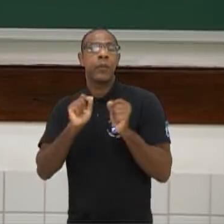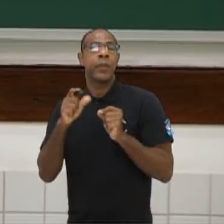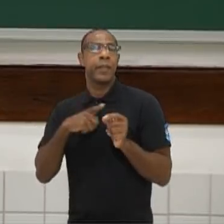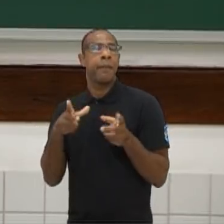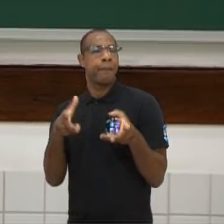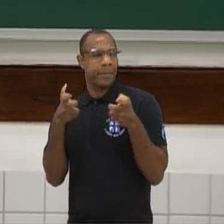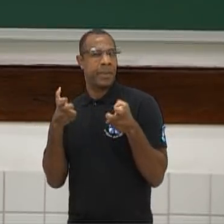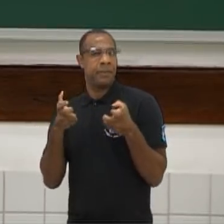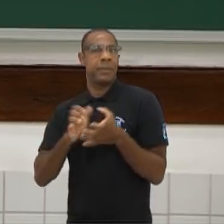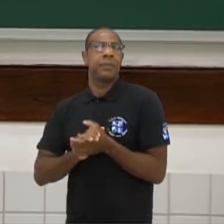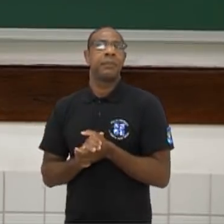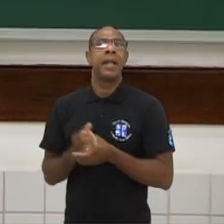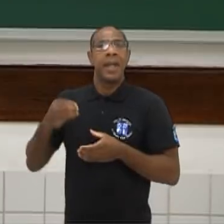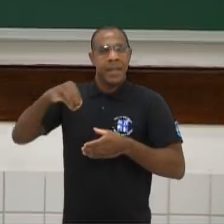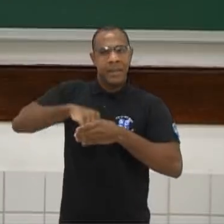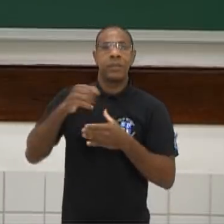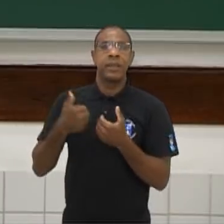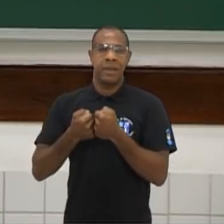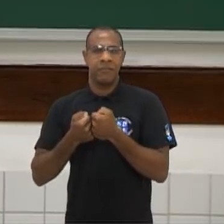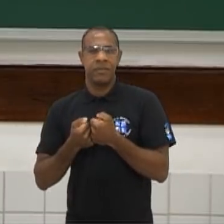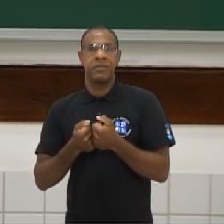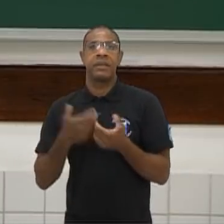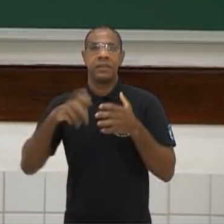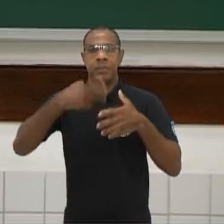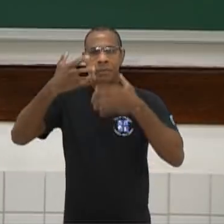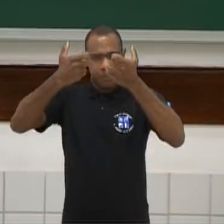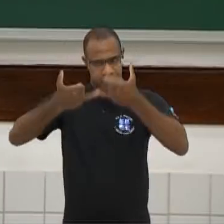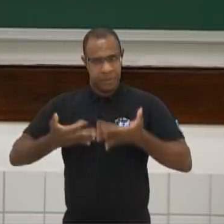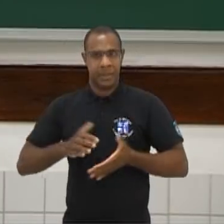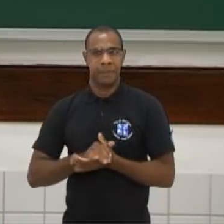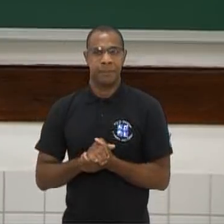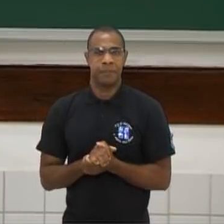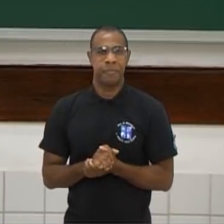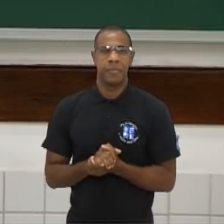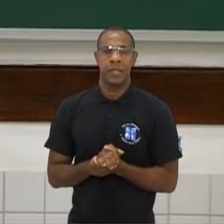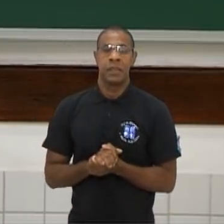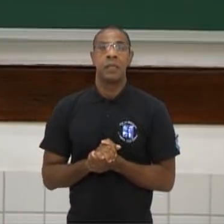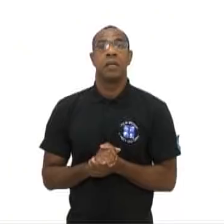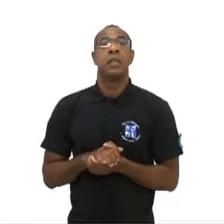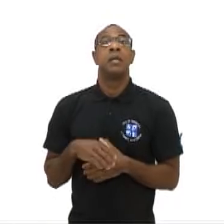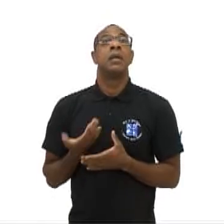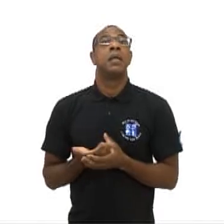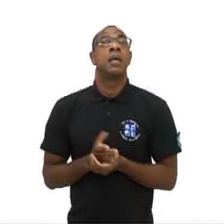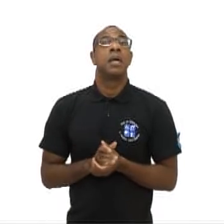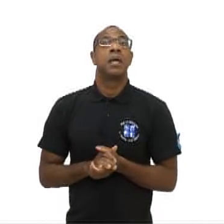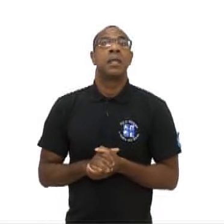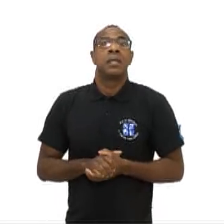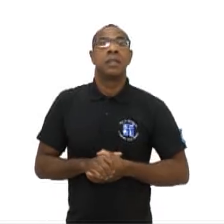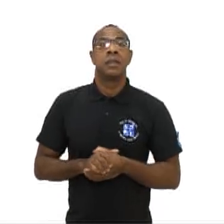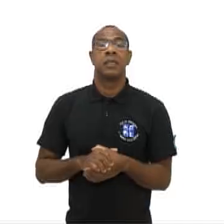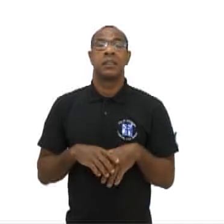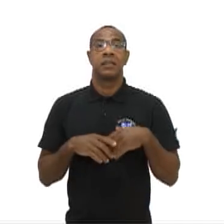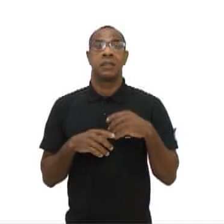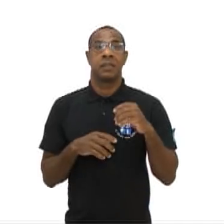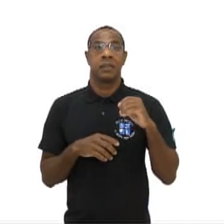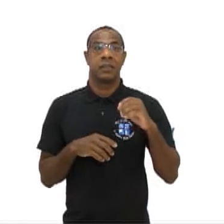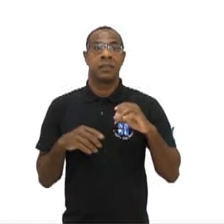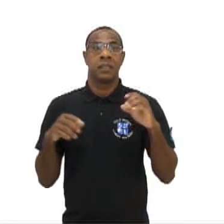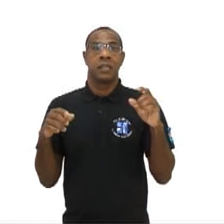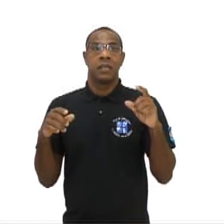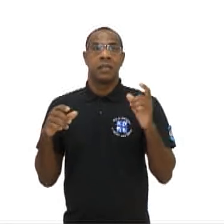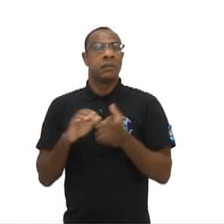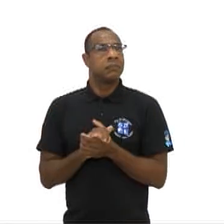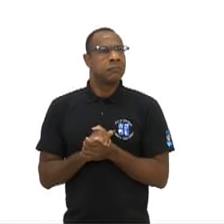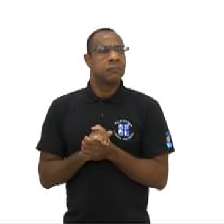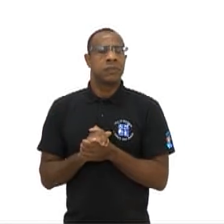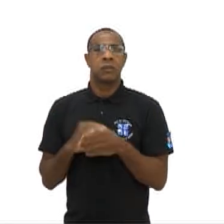conceito da física que estaremos trabalhando ali, certo? Vamos ali à nossa próxima alternativa. Ele fala ali, quanto menor o ângulo, menor será o número de